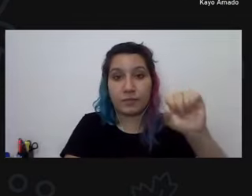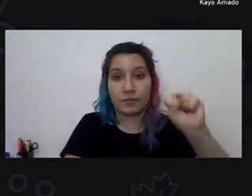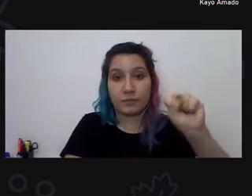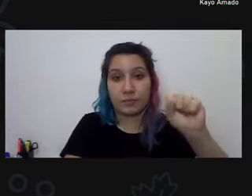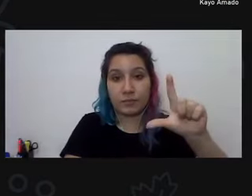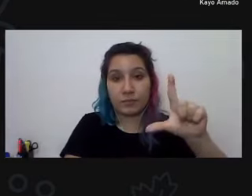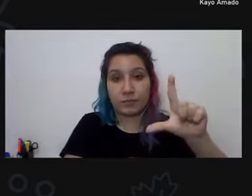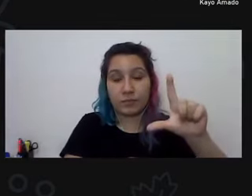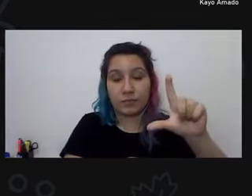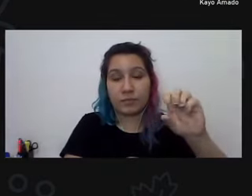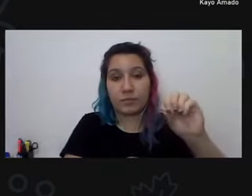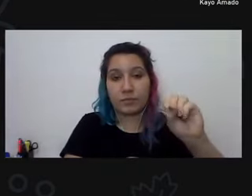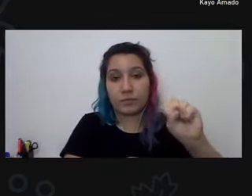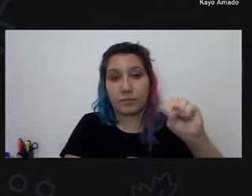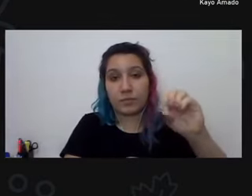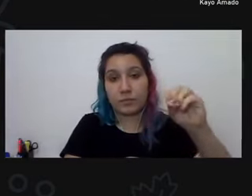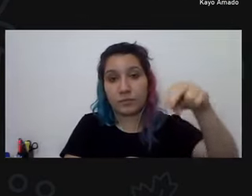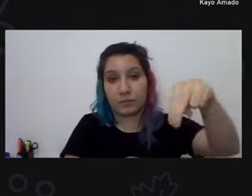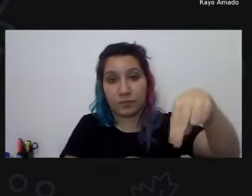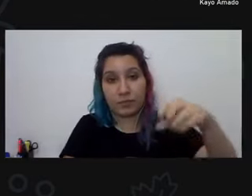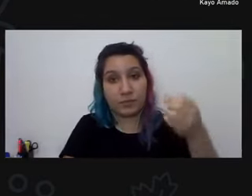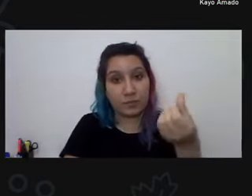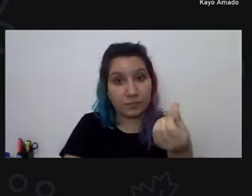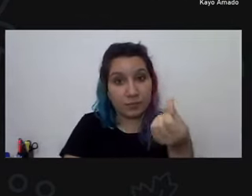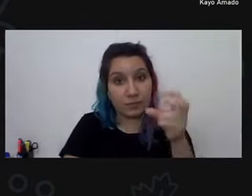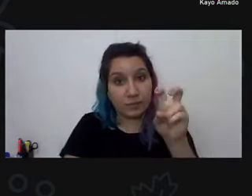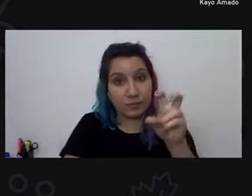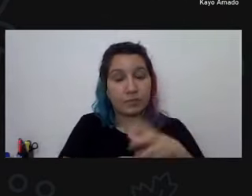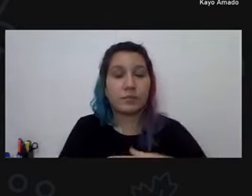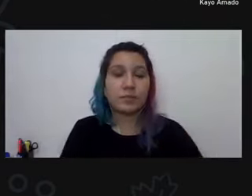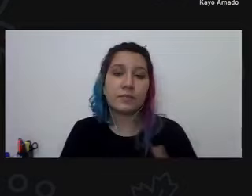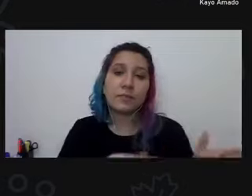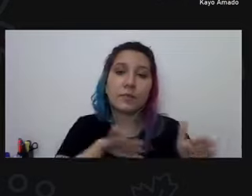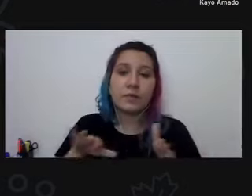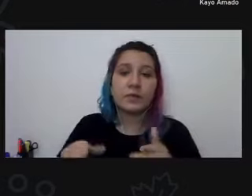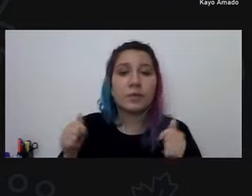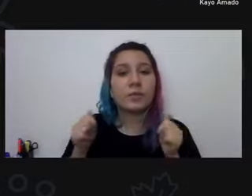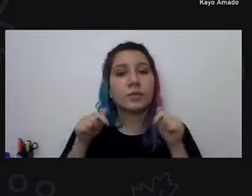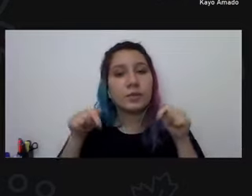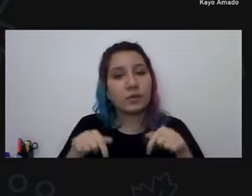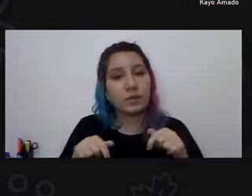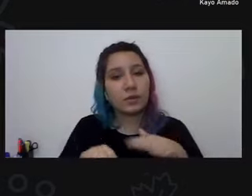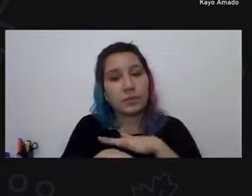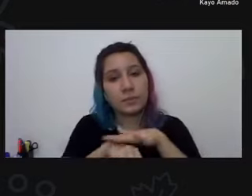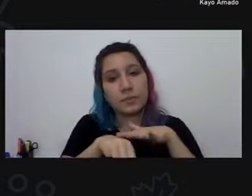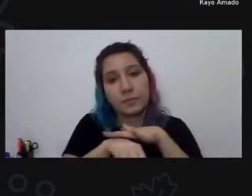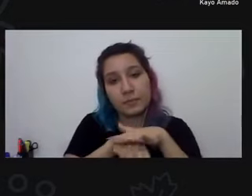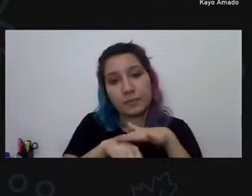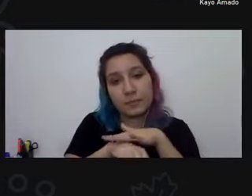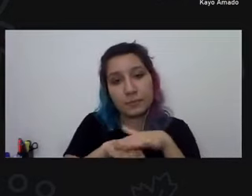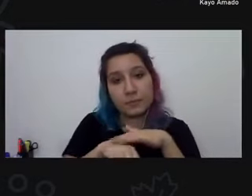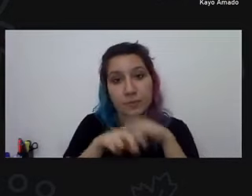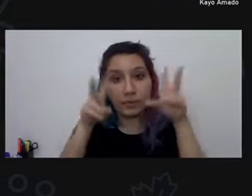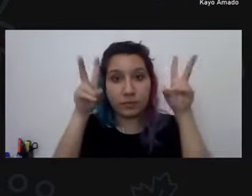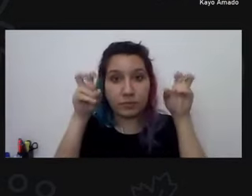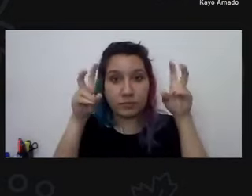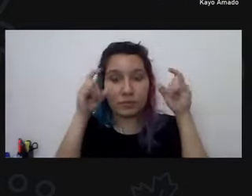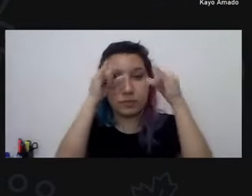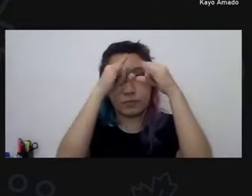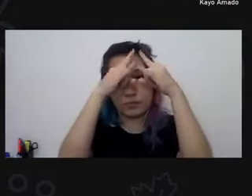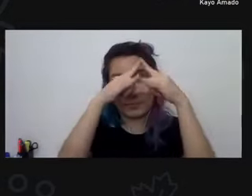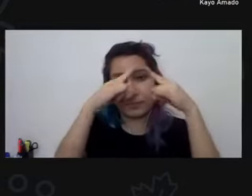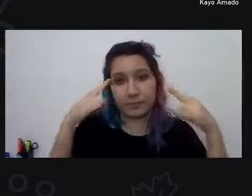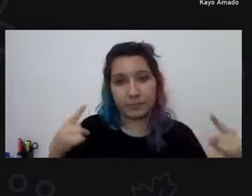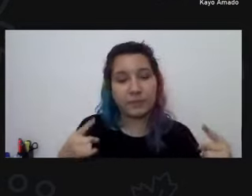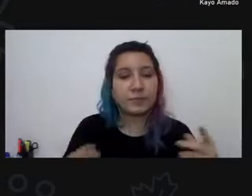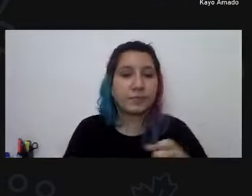um dos principais temas da nossa cidade. Antes de mais nada, dando boa noite para todo mundo que está entrando, e já